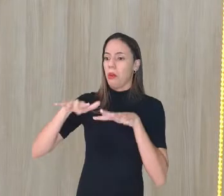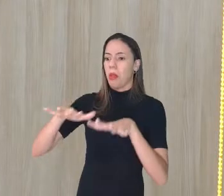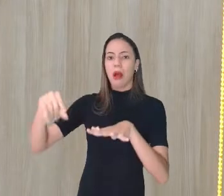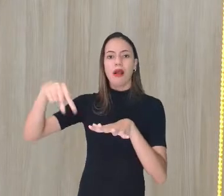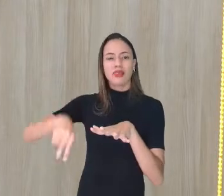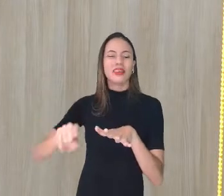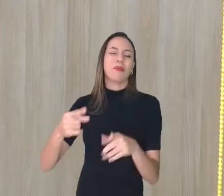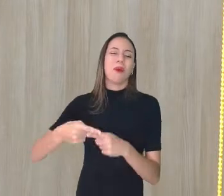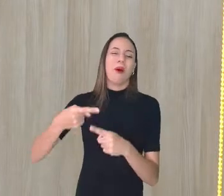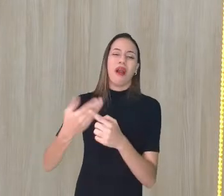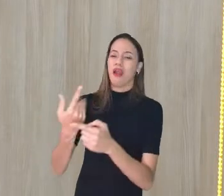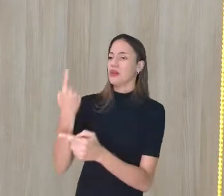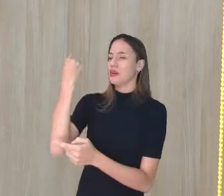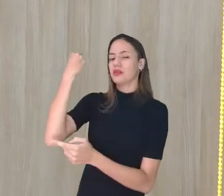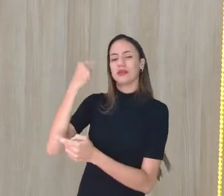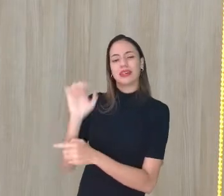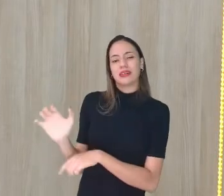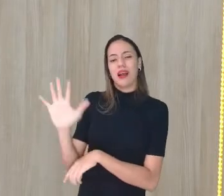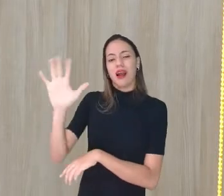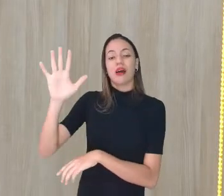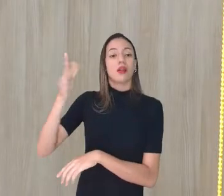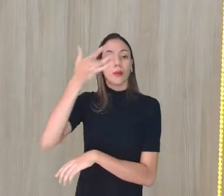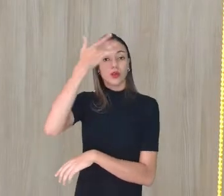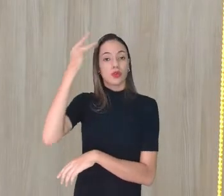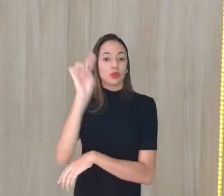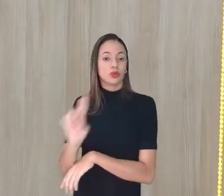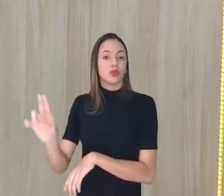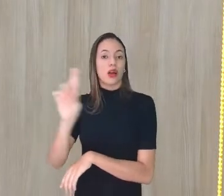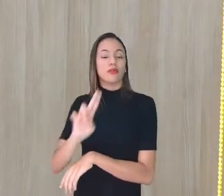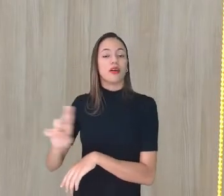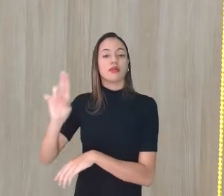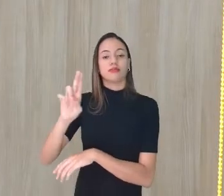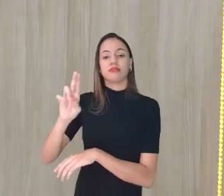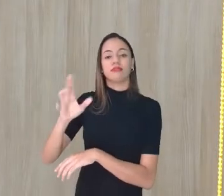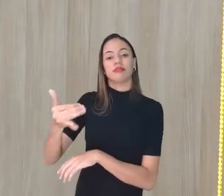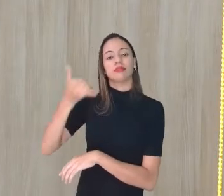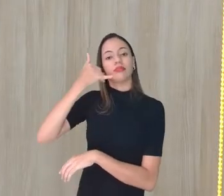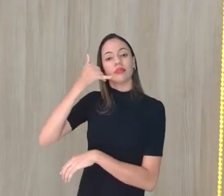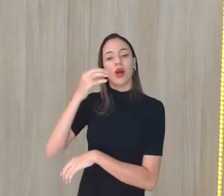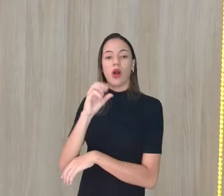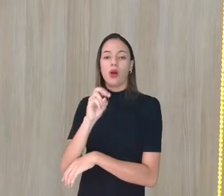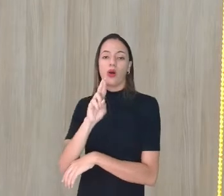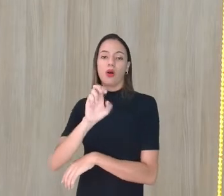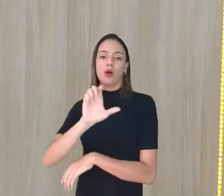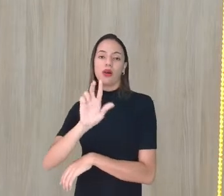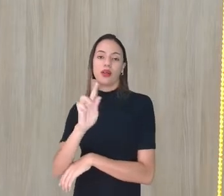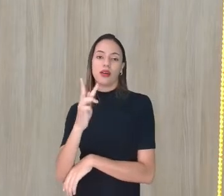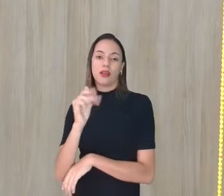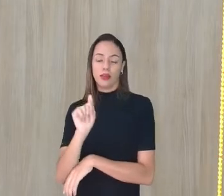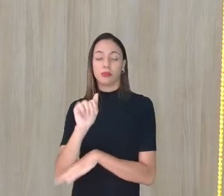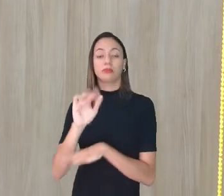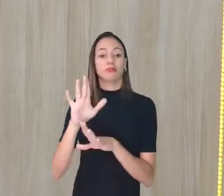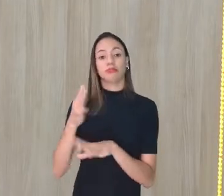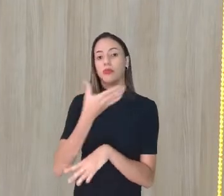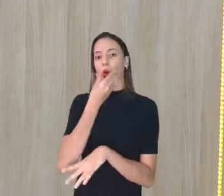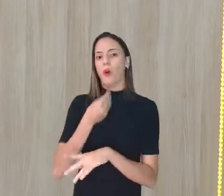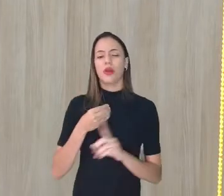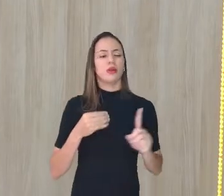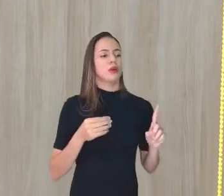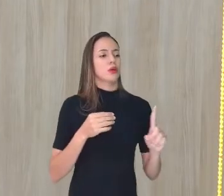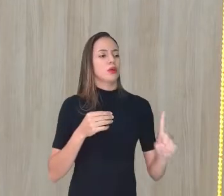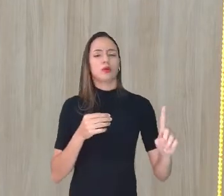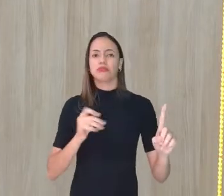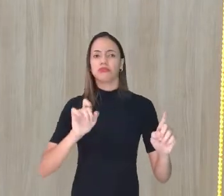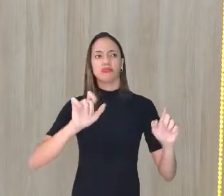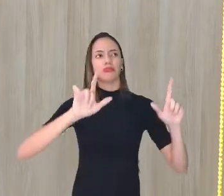muito caro, as pessoas ainda utilizavam muito o orelhão. Mas, enfim, gente, esse cara, ele chega num orelhão e coloca essa